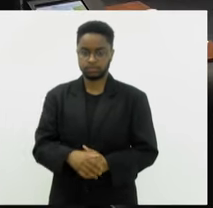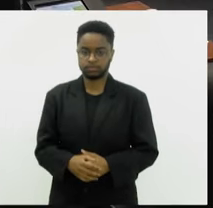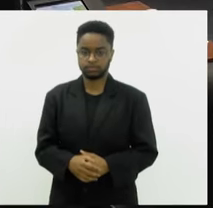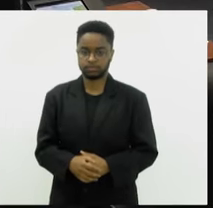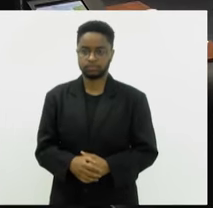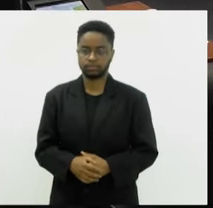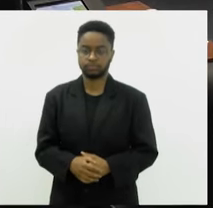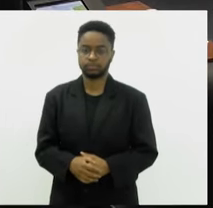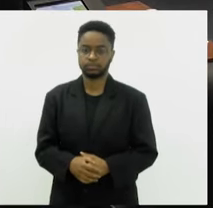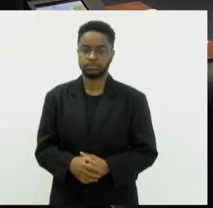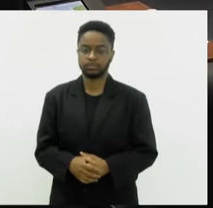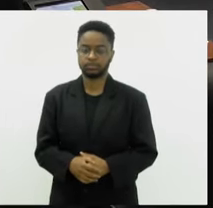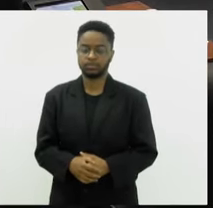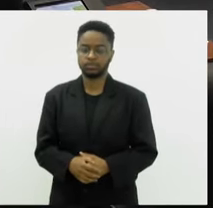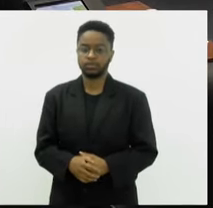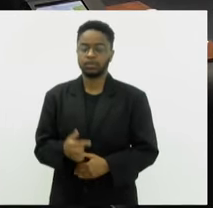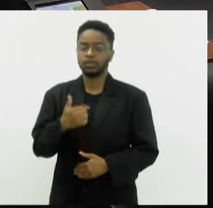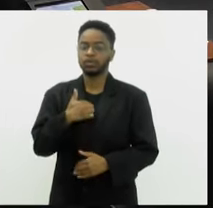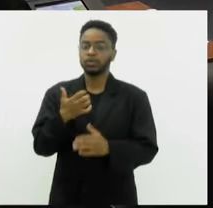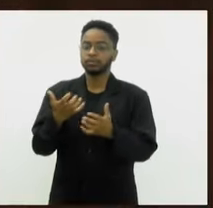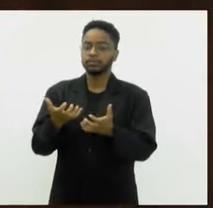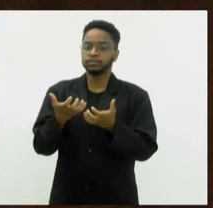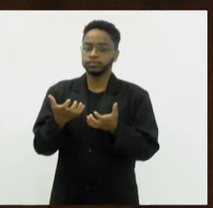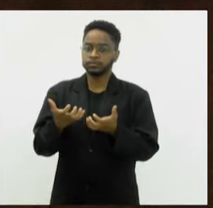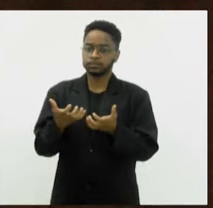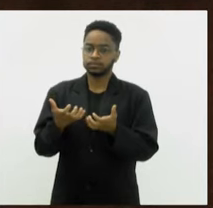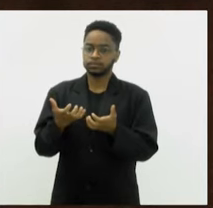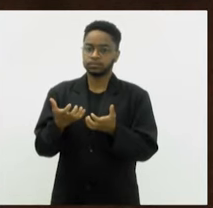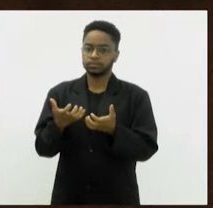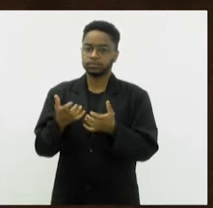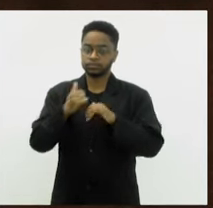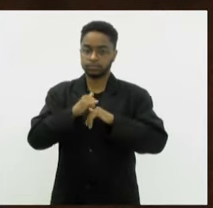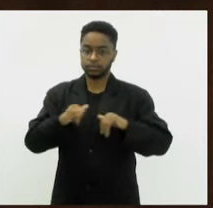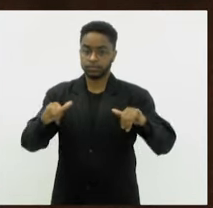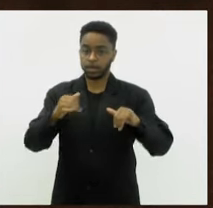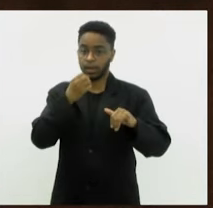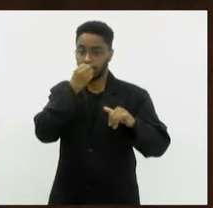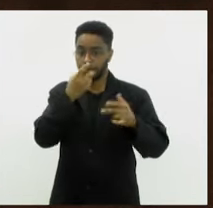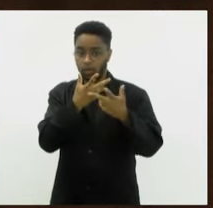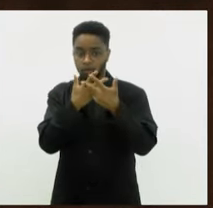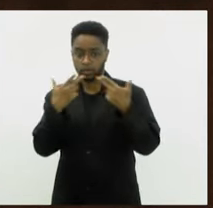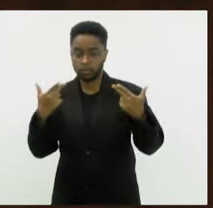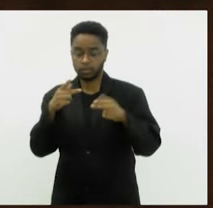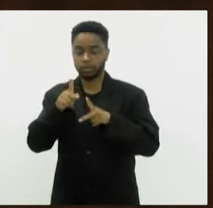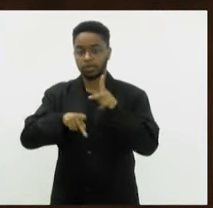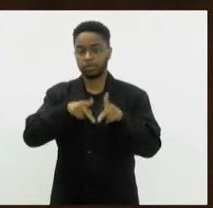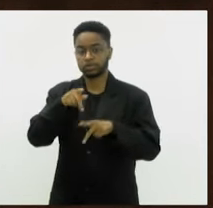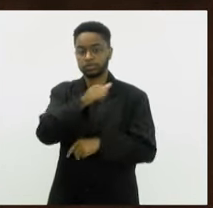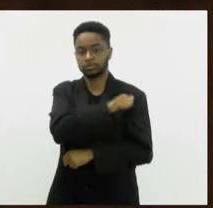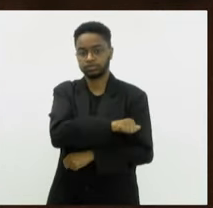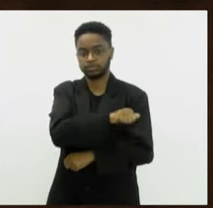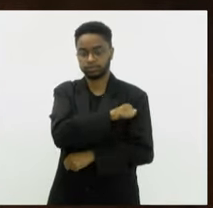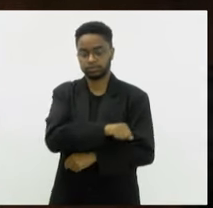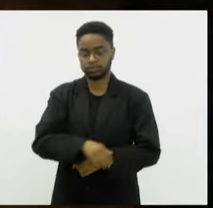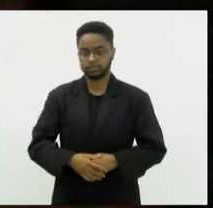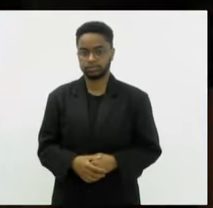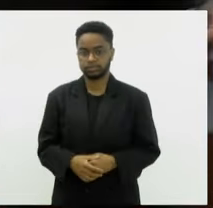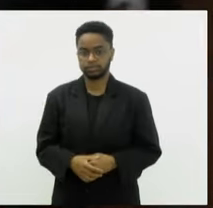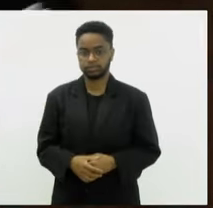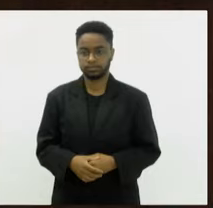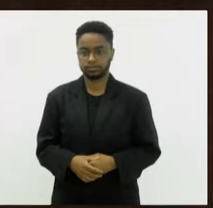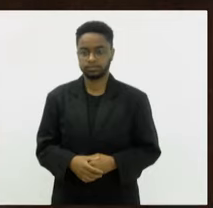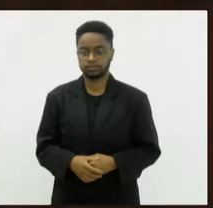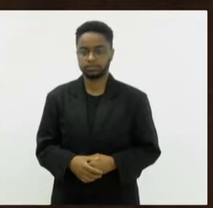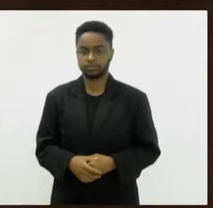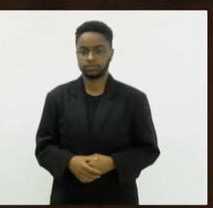Por favor. Senhor presidente, queria dar uma boa notícia à população do Rio de Janeiro. O